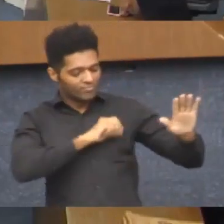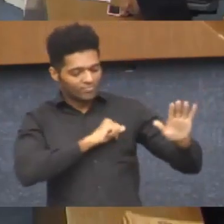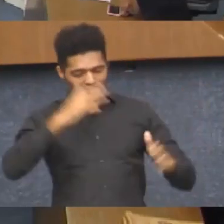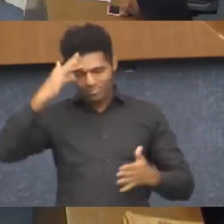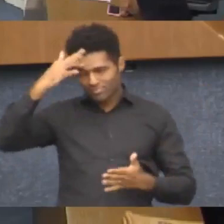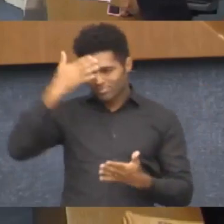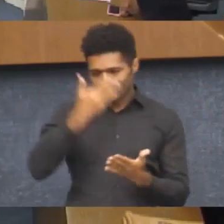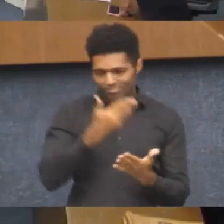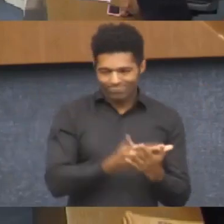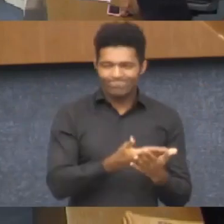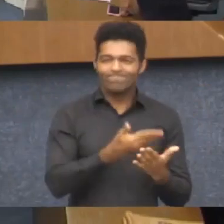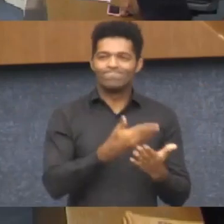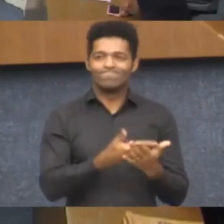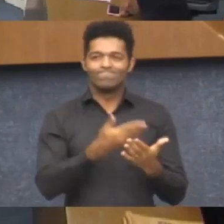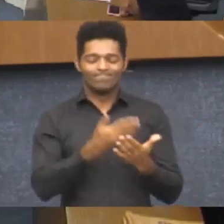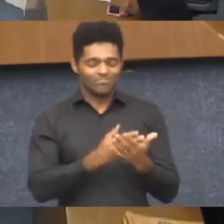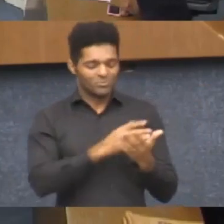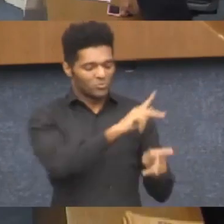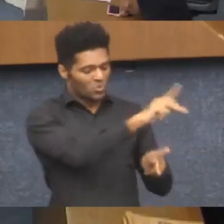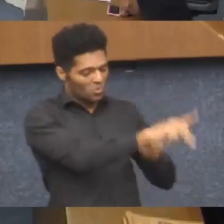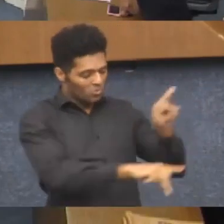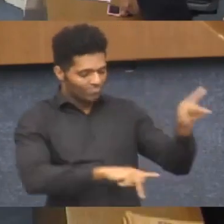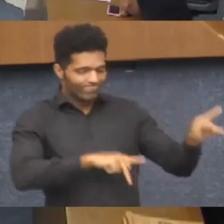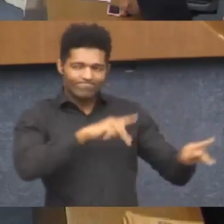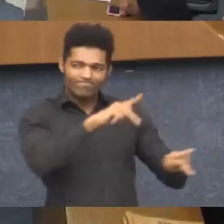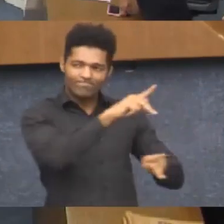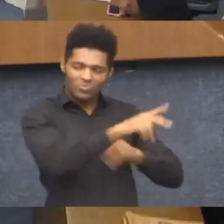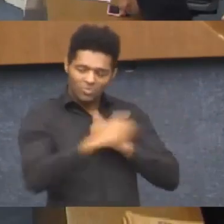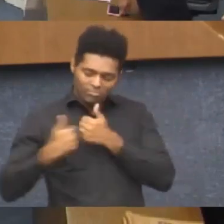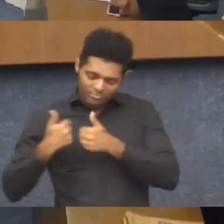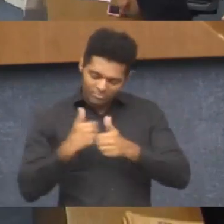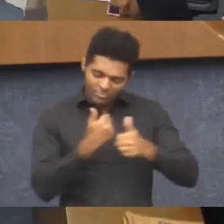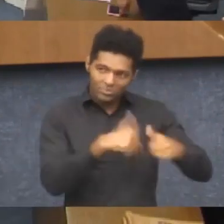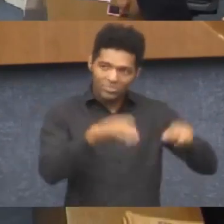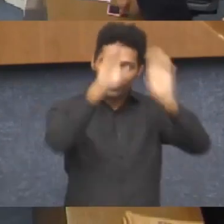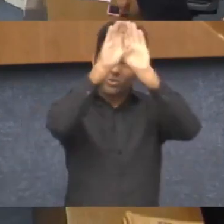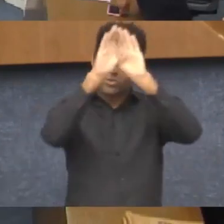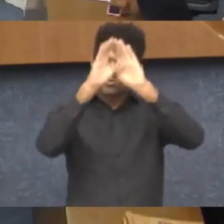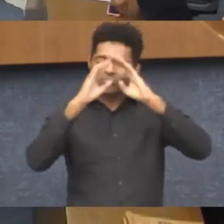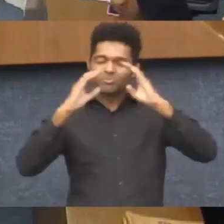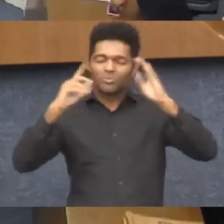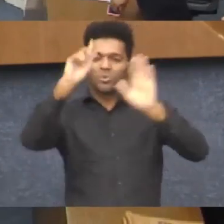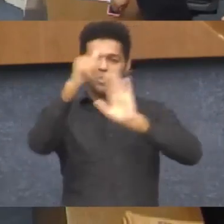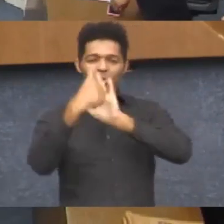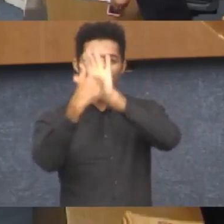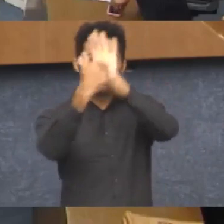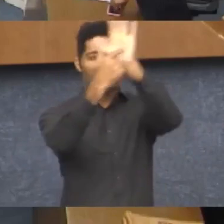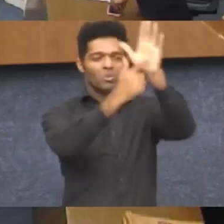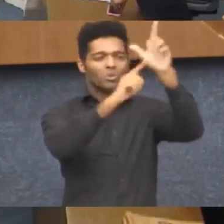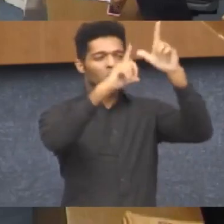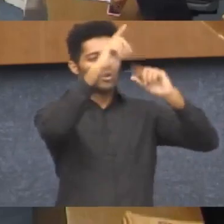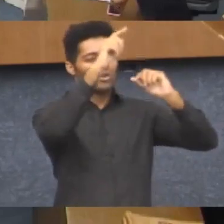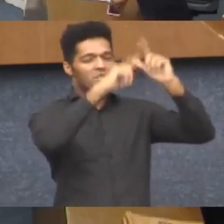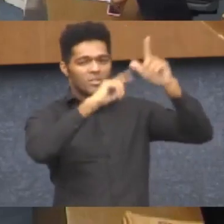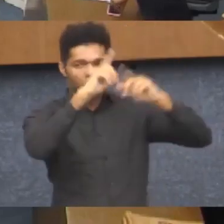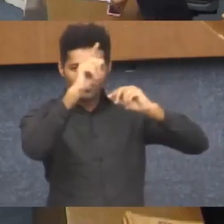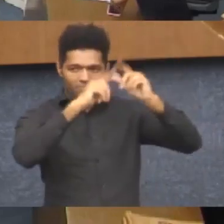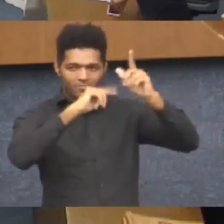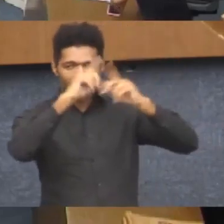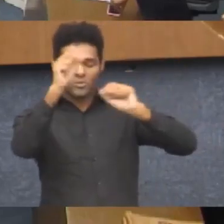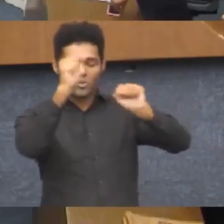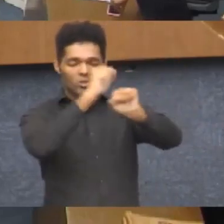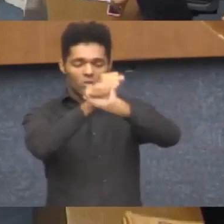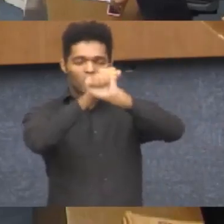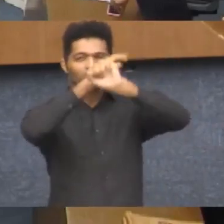de esperança, terra desce. Sem teu formoso céu, risonho e límpido,